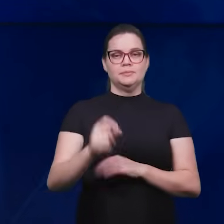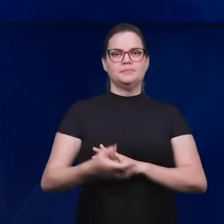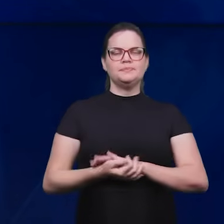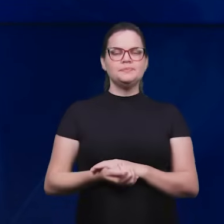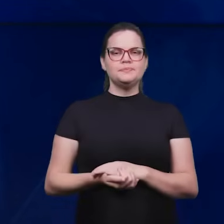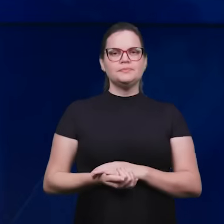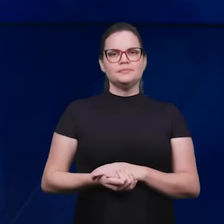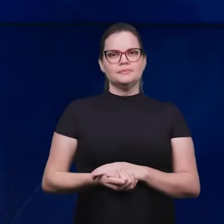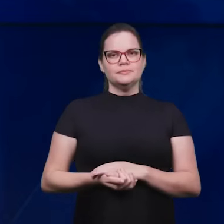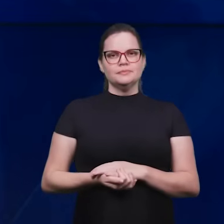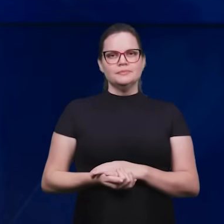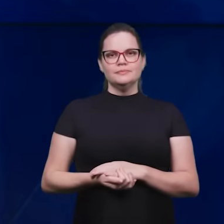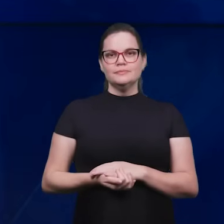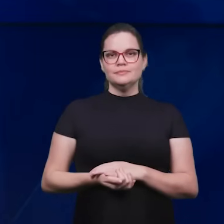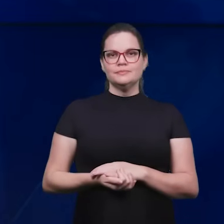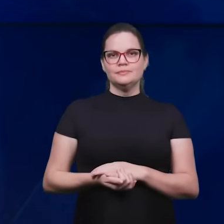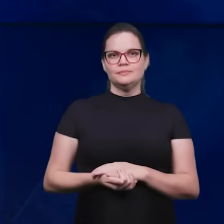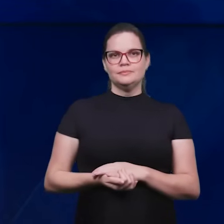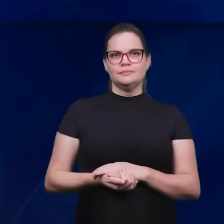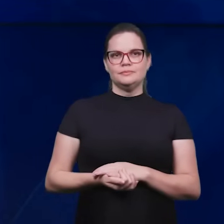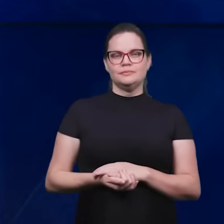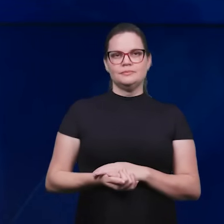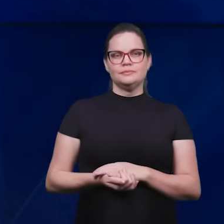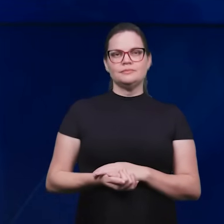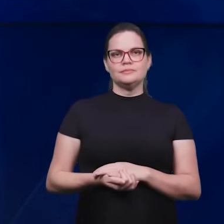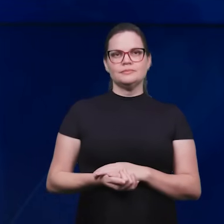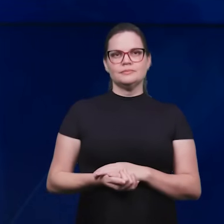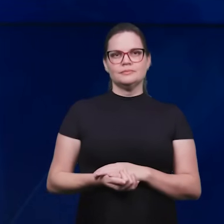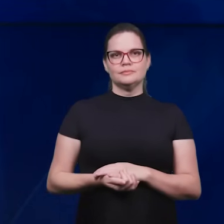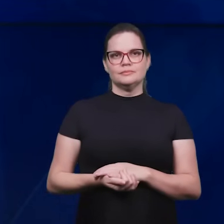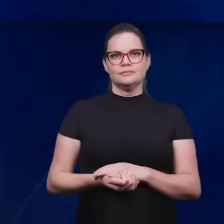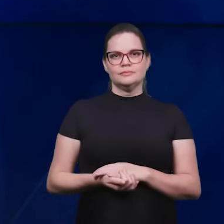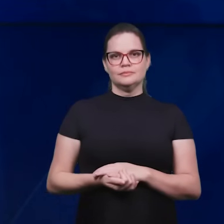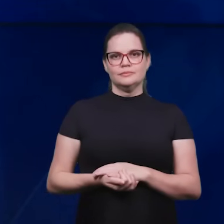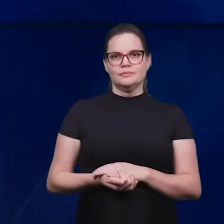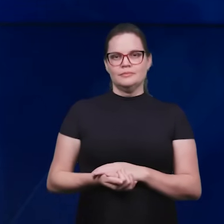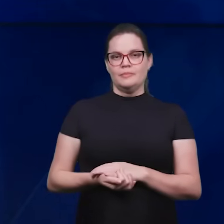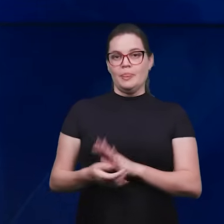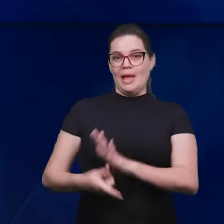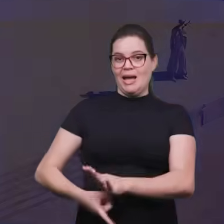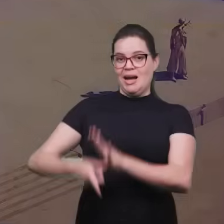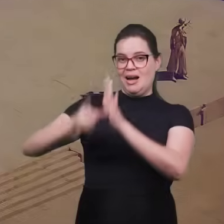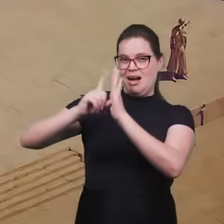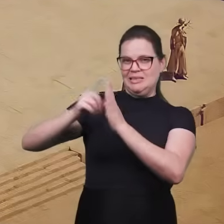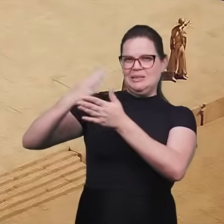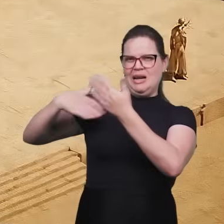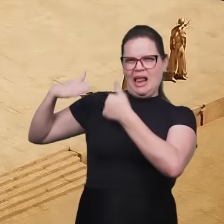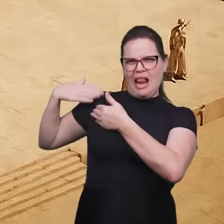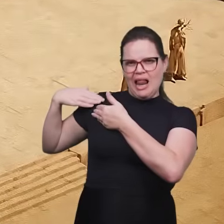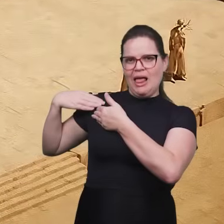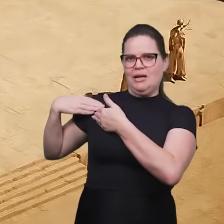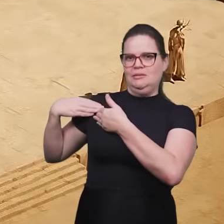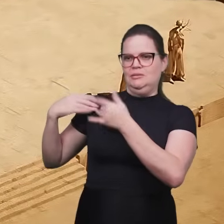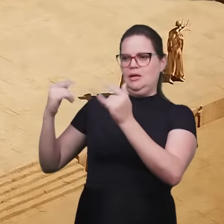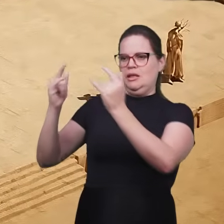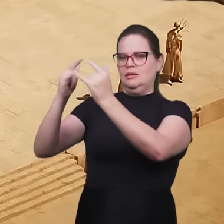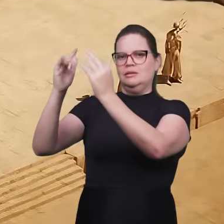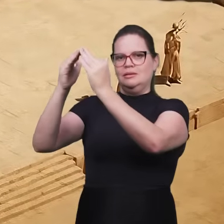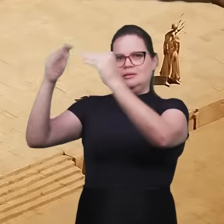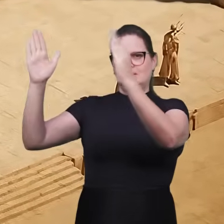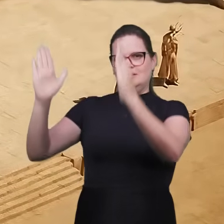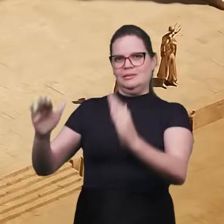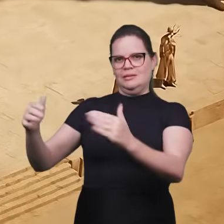falarmos de que antes que houvesse o Templo de Salomão, a arca estava